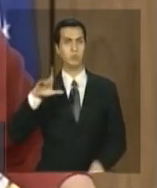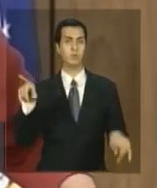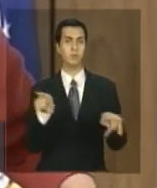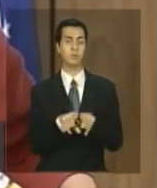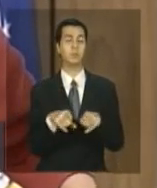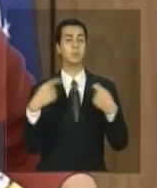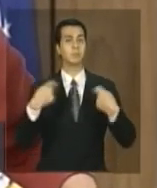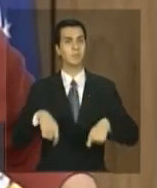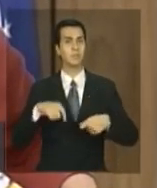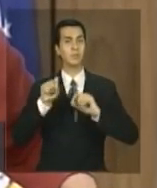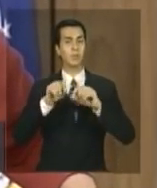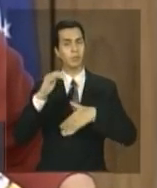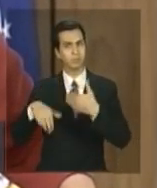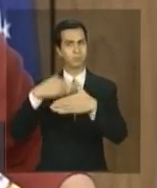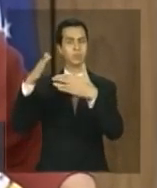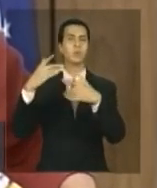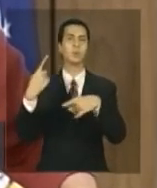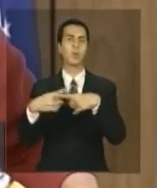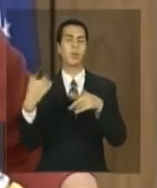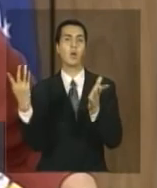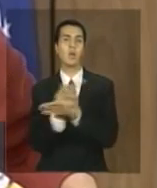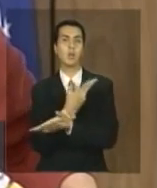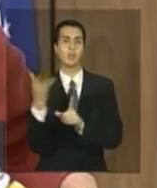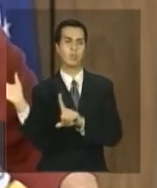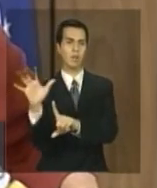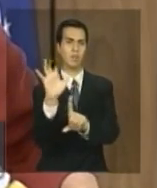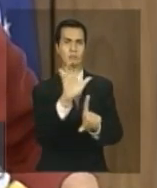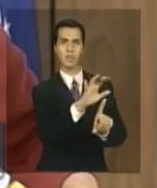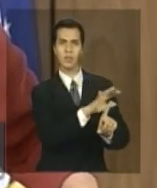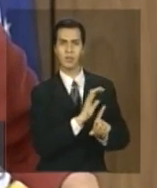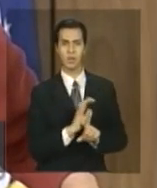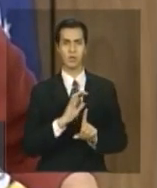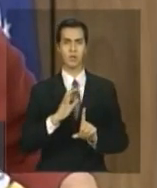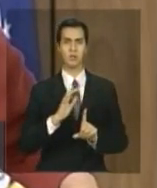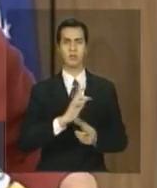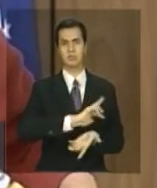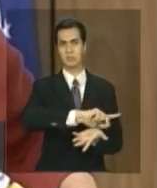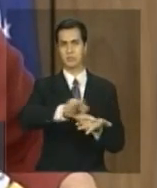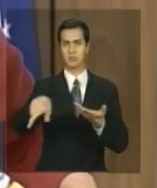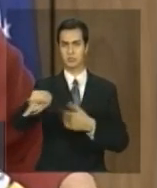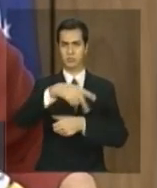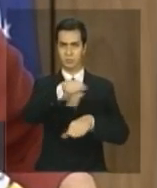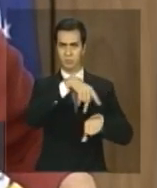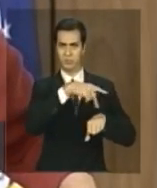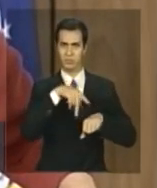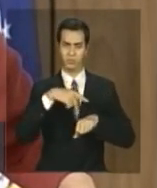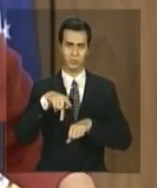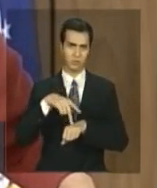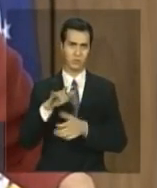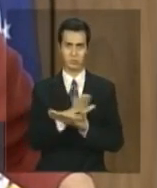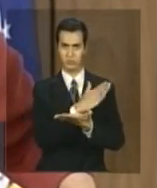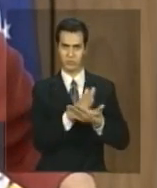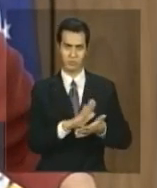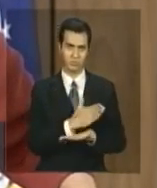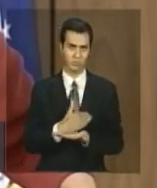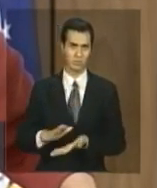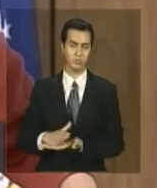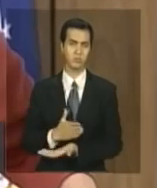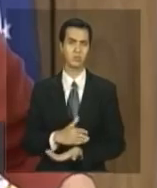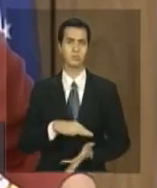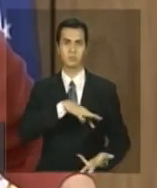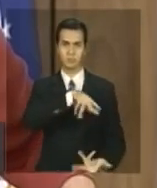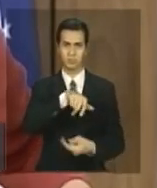evitar que as repercussões negativas da crise prejudiquem os esforços de desenvolvimento de outras regiões do